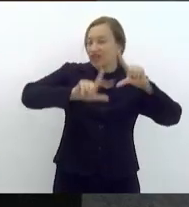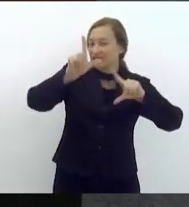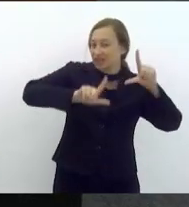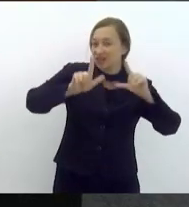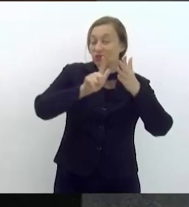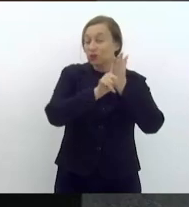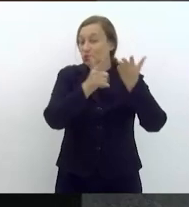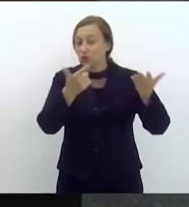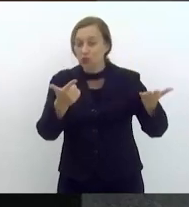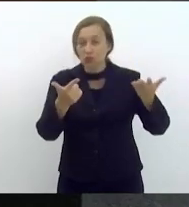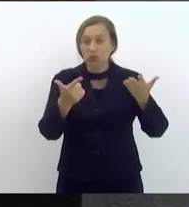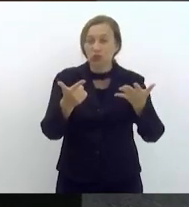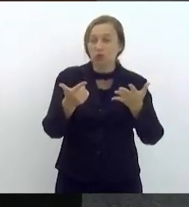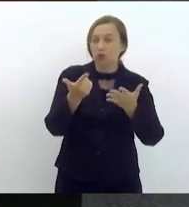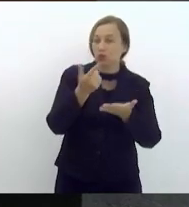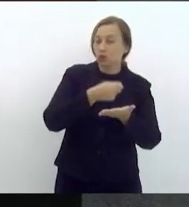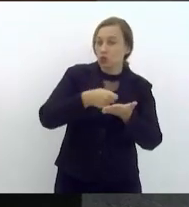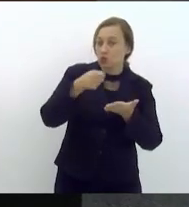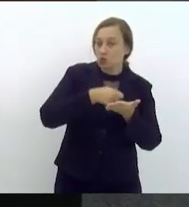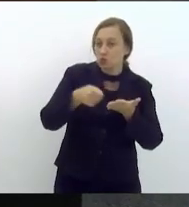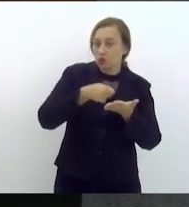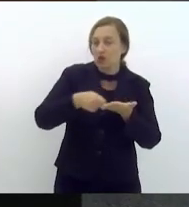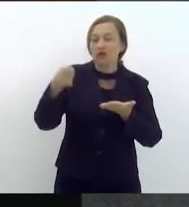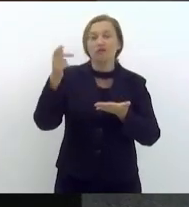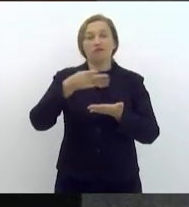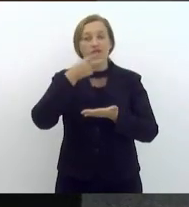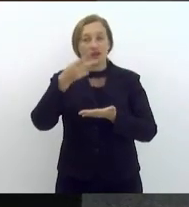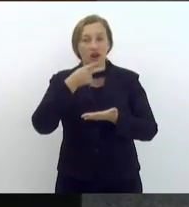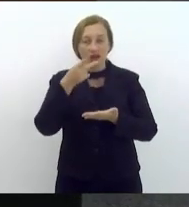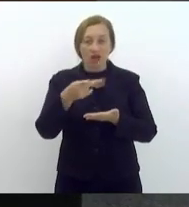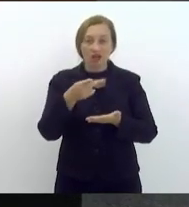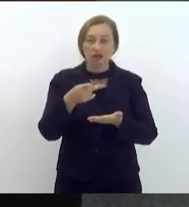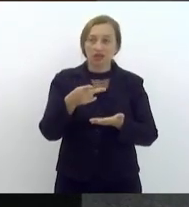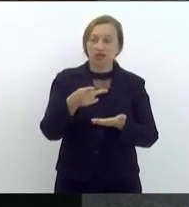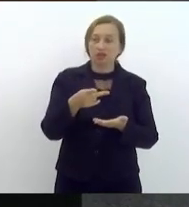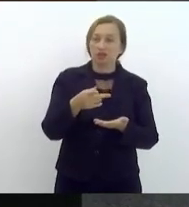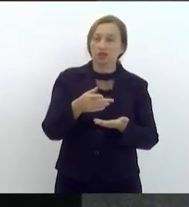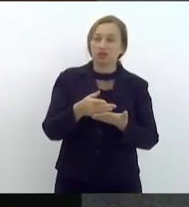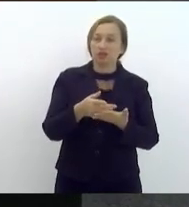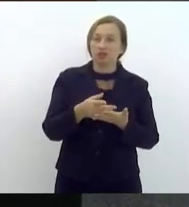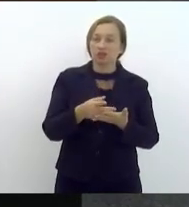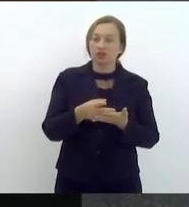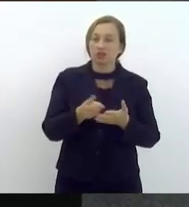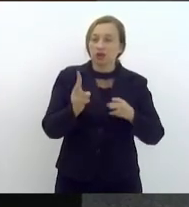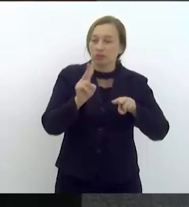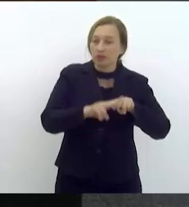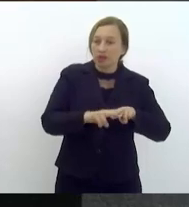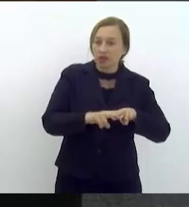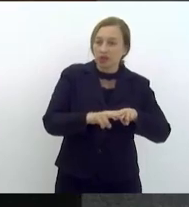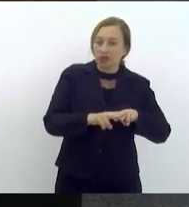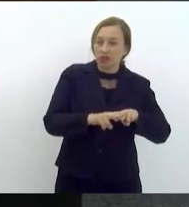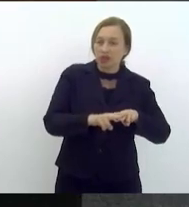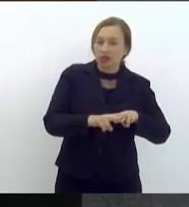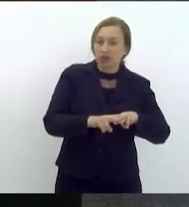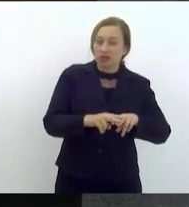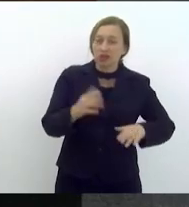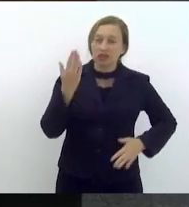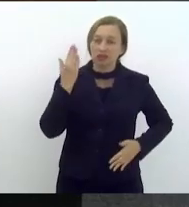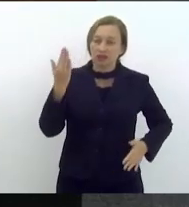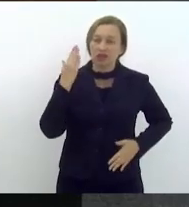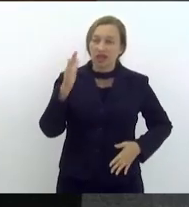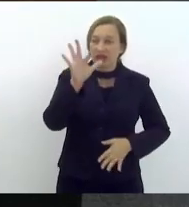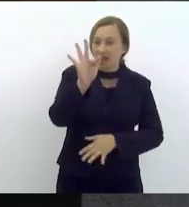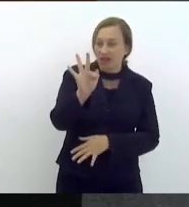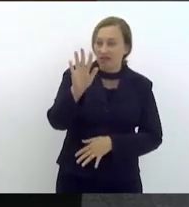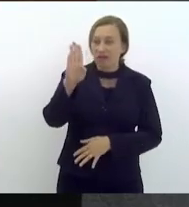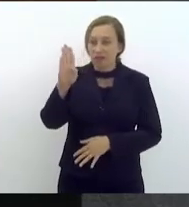os jornais escritos falaram sobre a condenação do traficante FB o